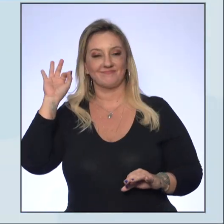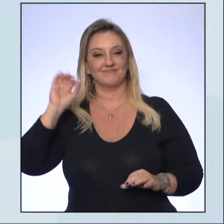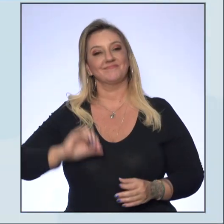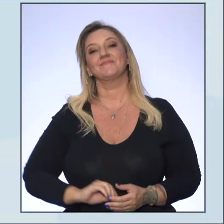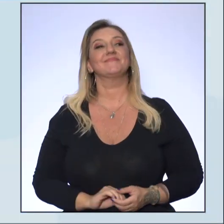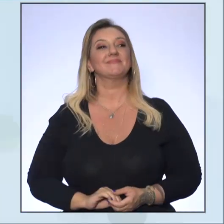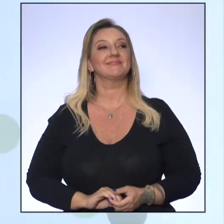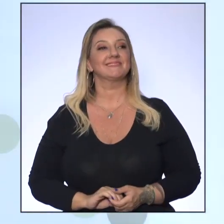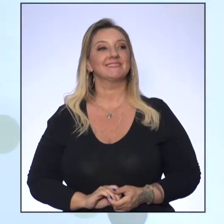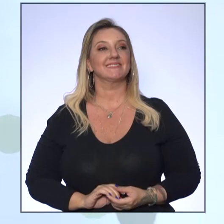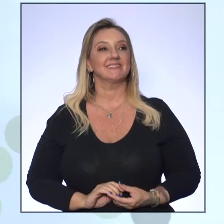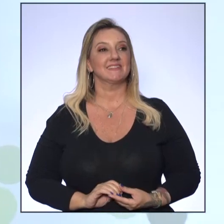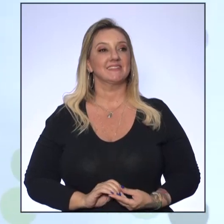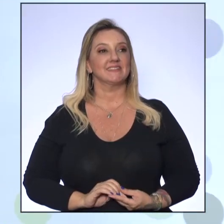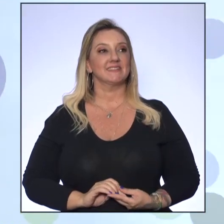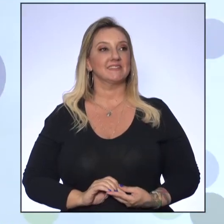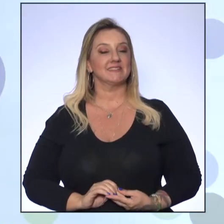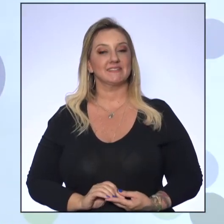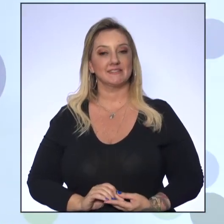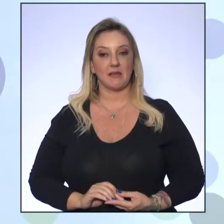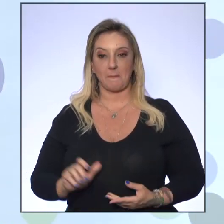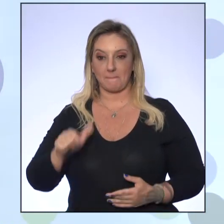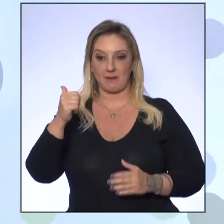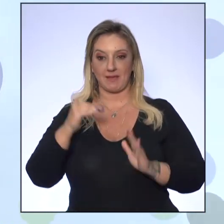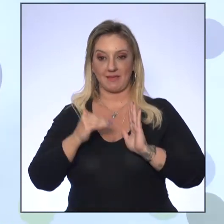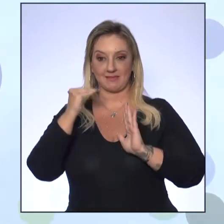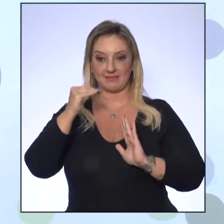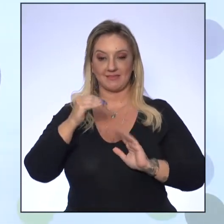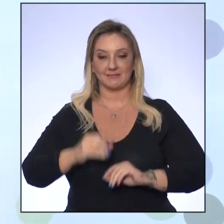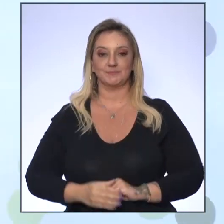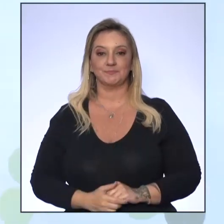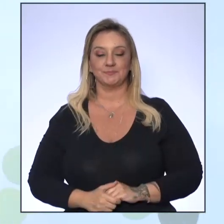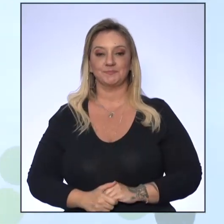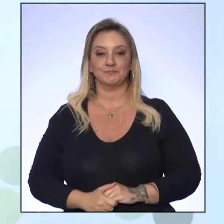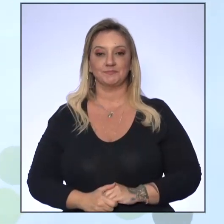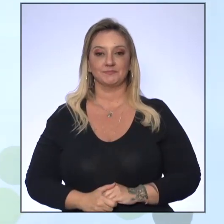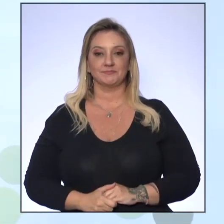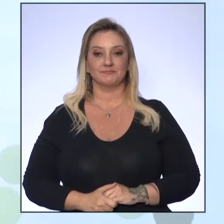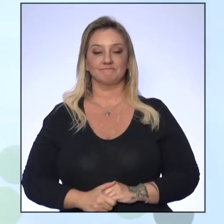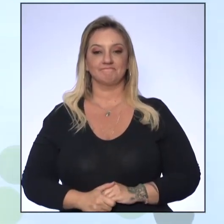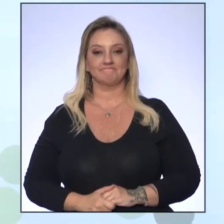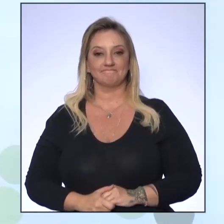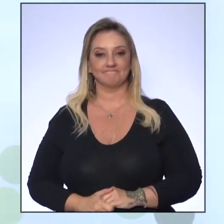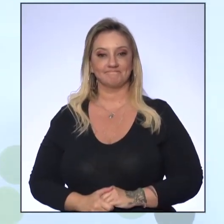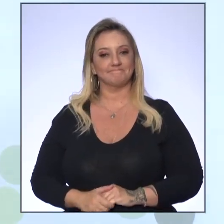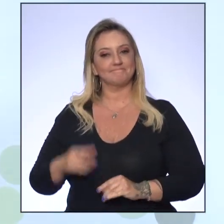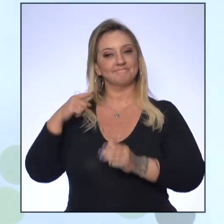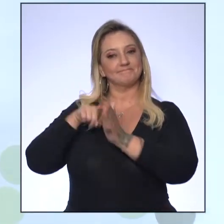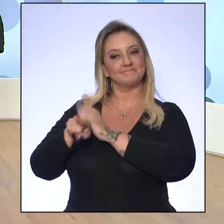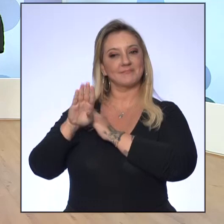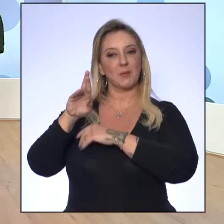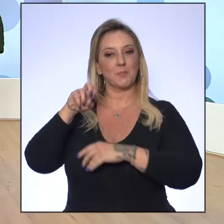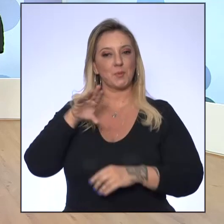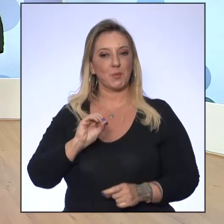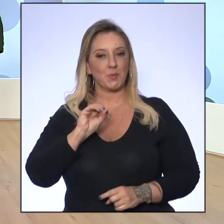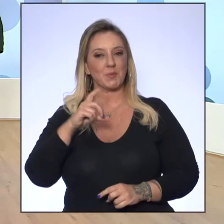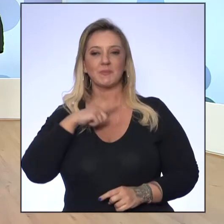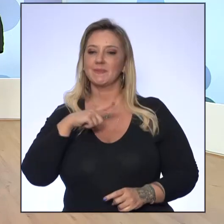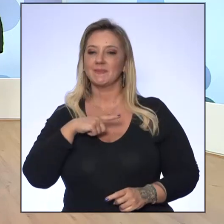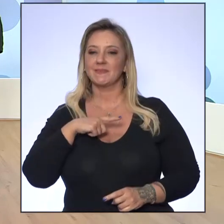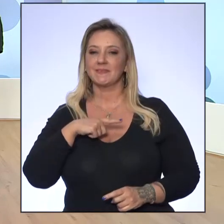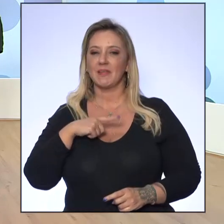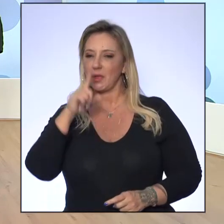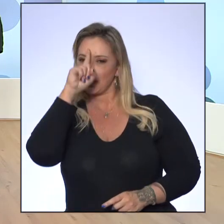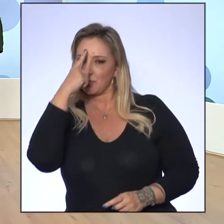Muito bem. Dada essa primeira etapa, eu vou fazer o seguinte, eu vou perguntar aqui para o Bruno se existem